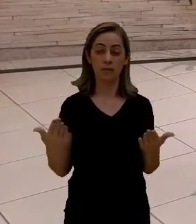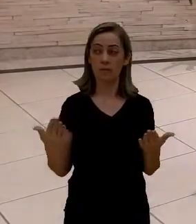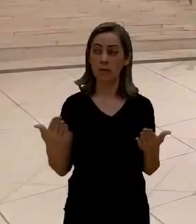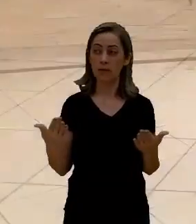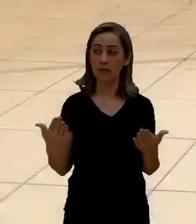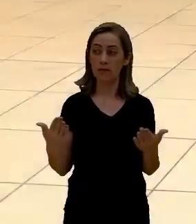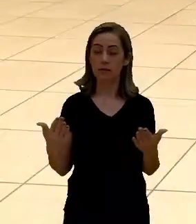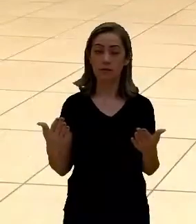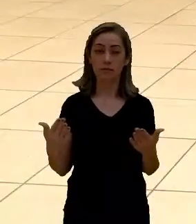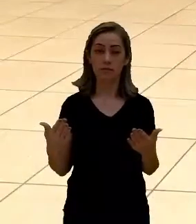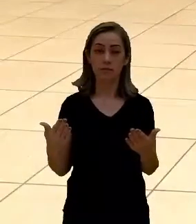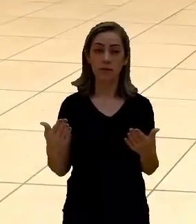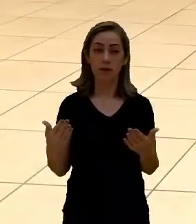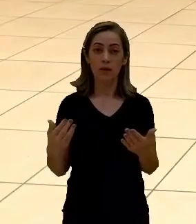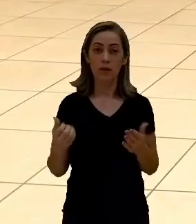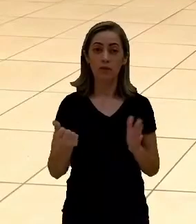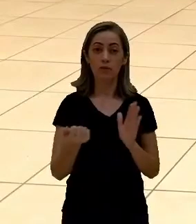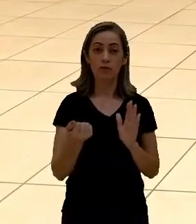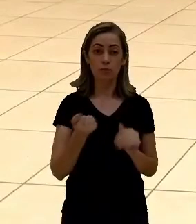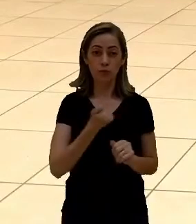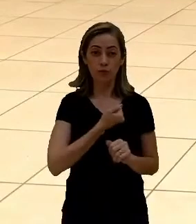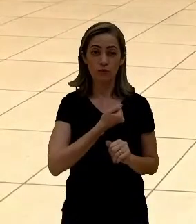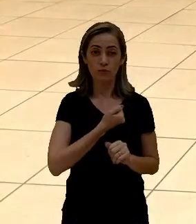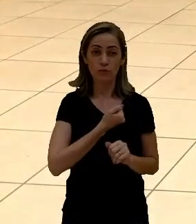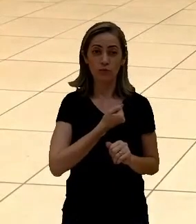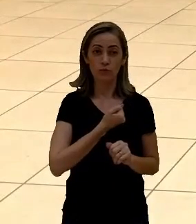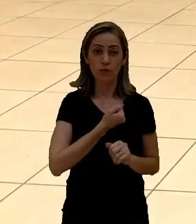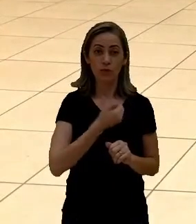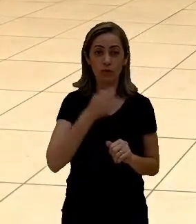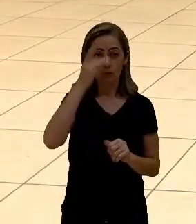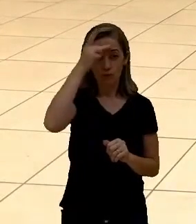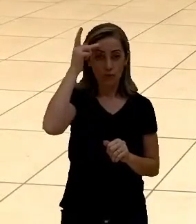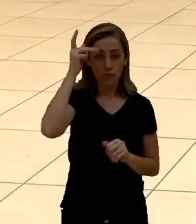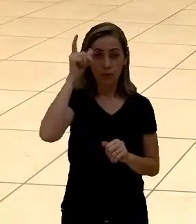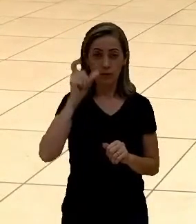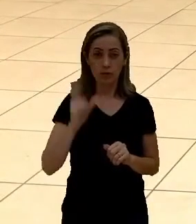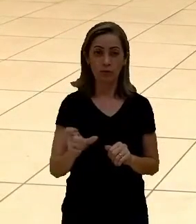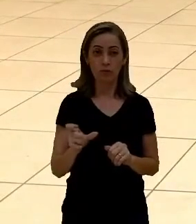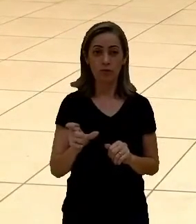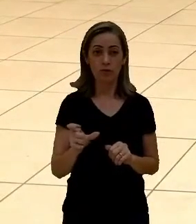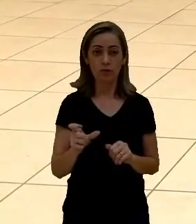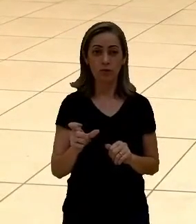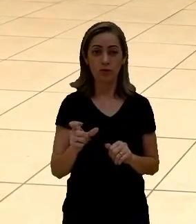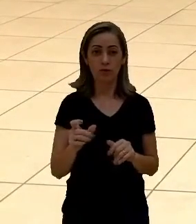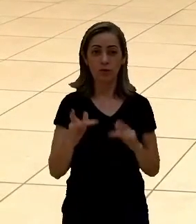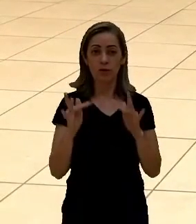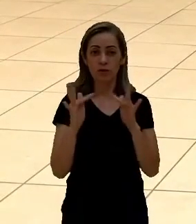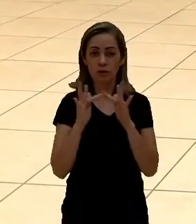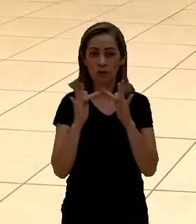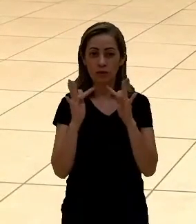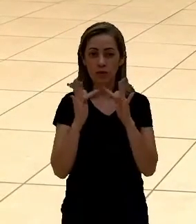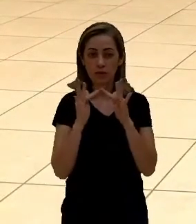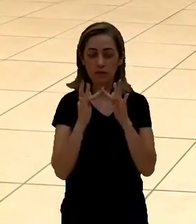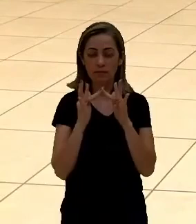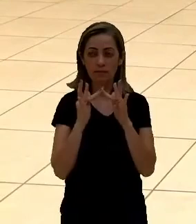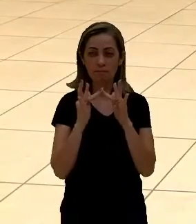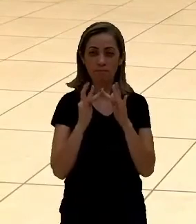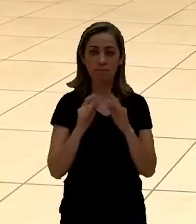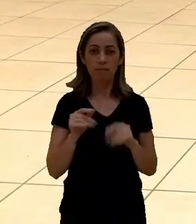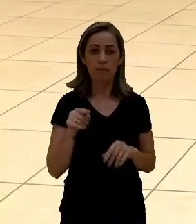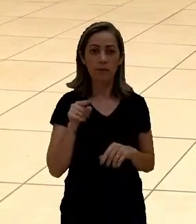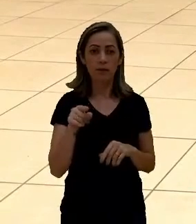número de pessoas que estão virtualmente conectadas esta missa Vale que poderia ser uma outra